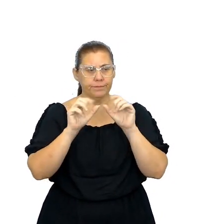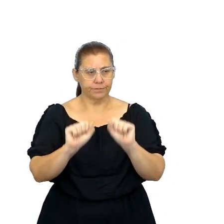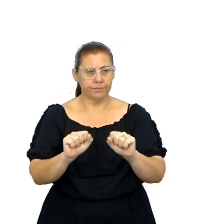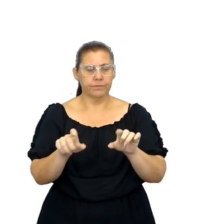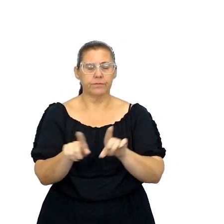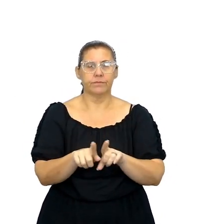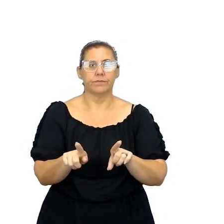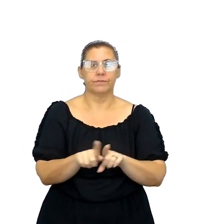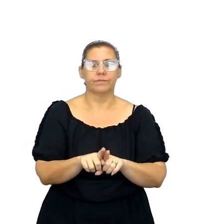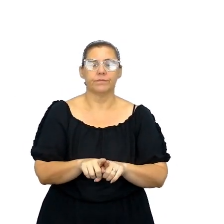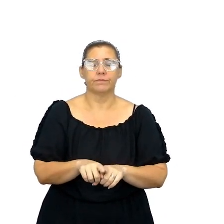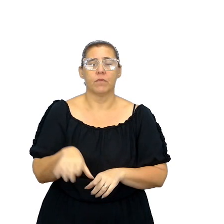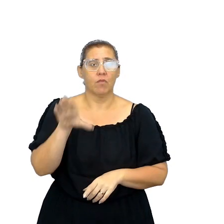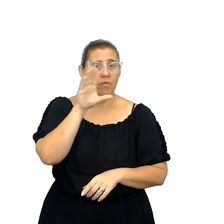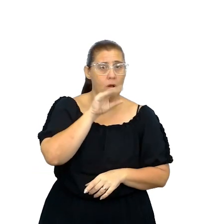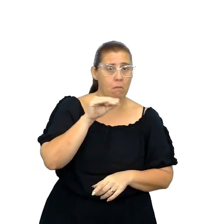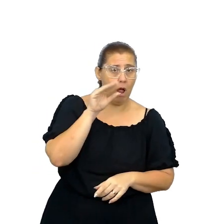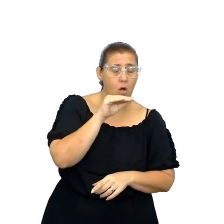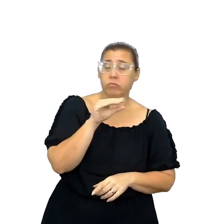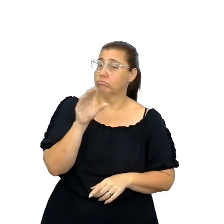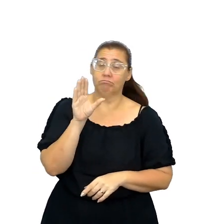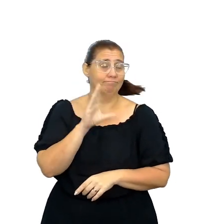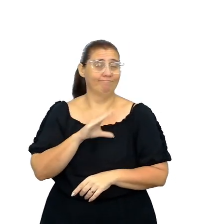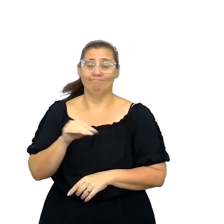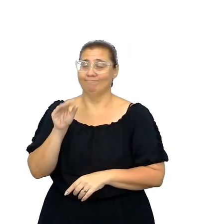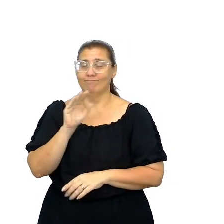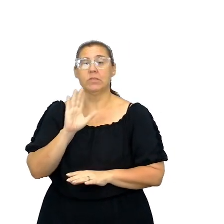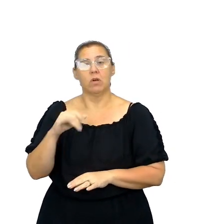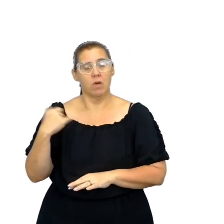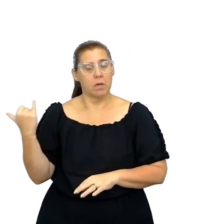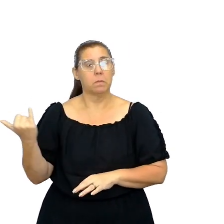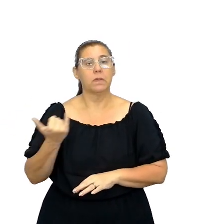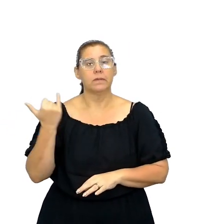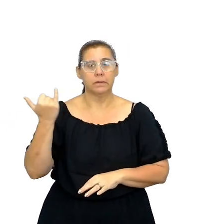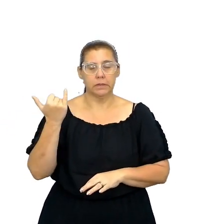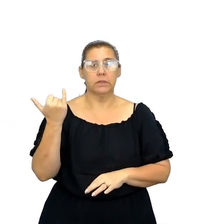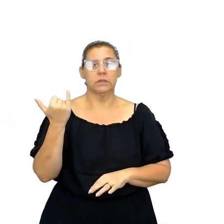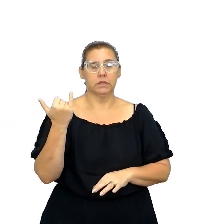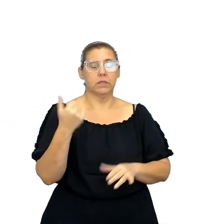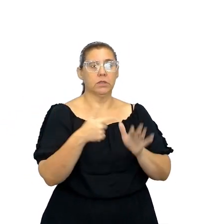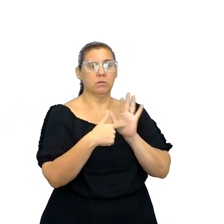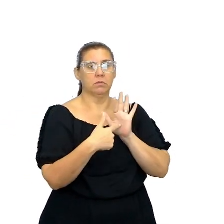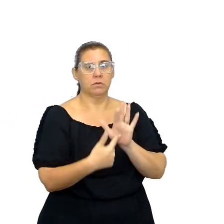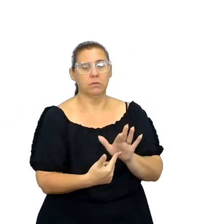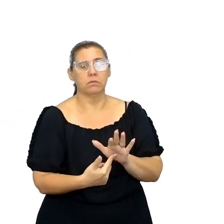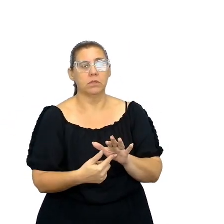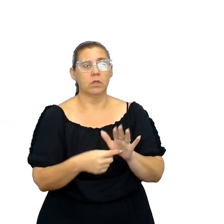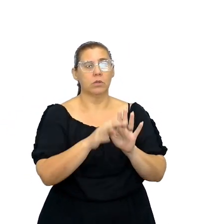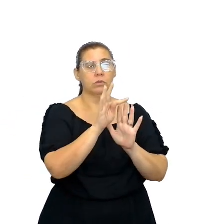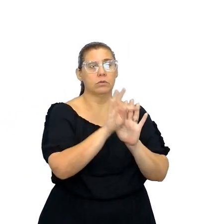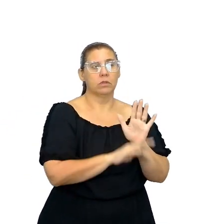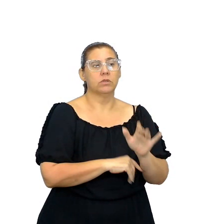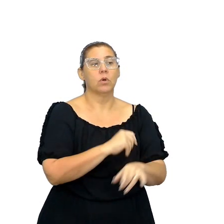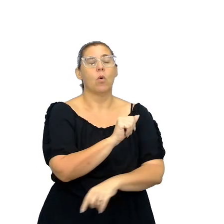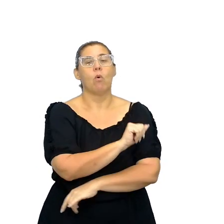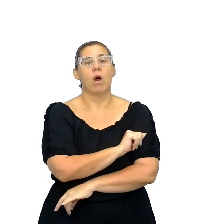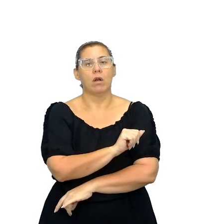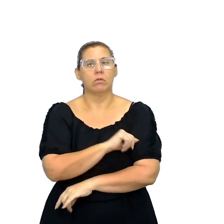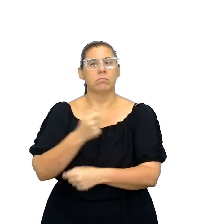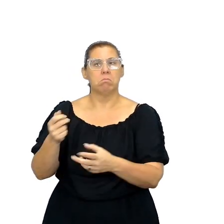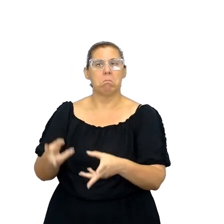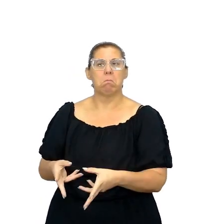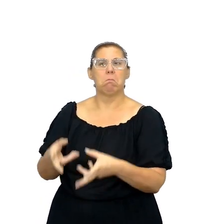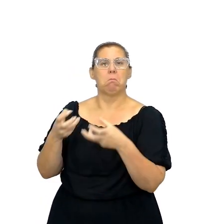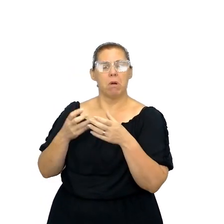não linguísticos, né? Verbais e não verbais. Então, é importante destacar que, ao ler um texto, o estudante deve perceber